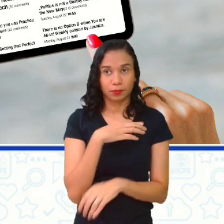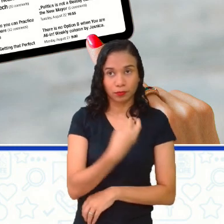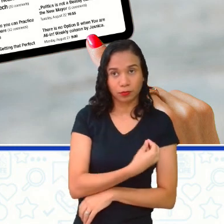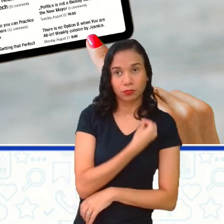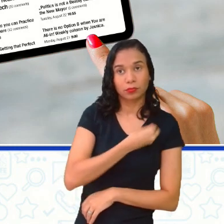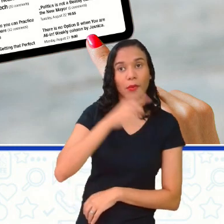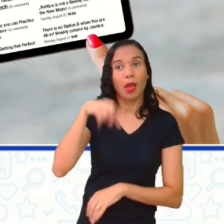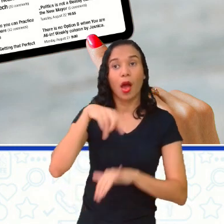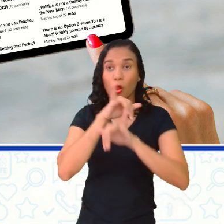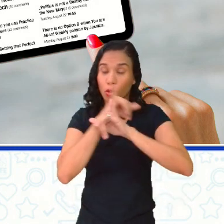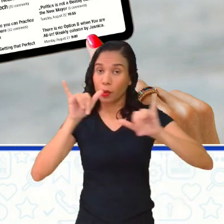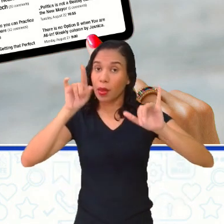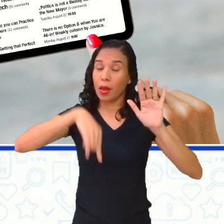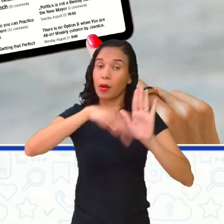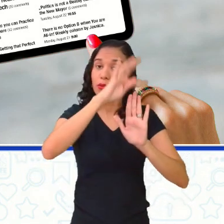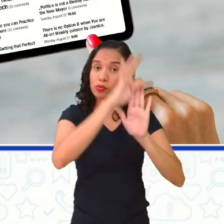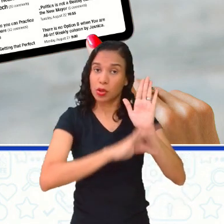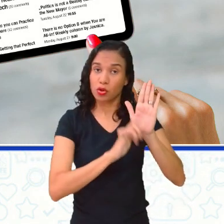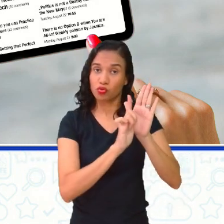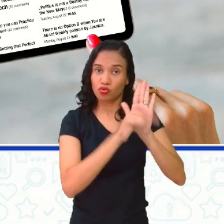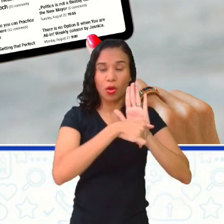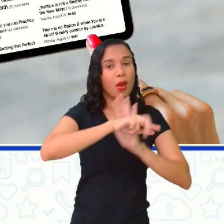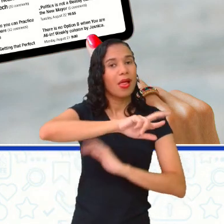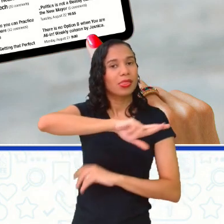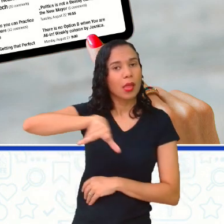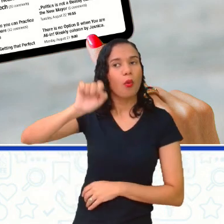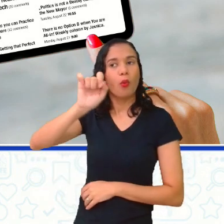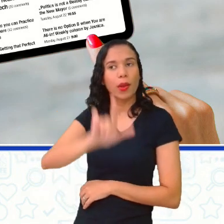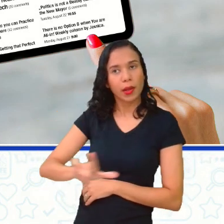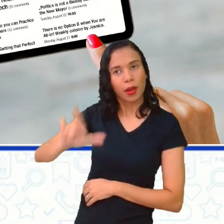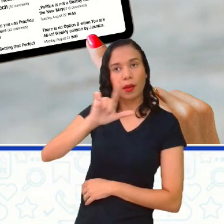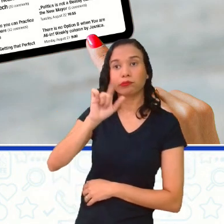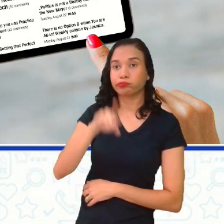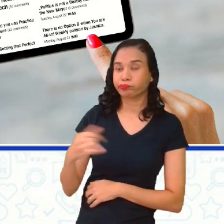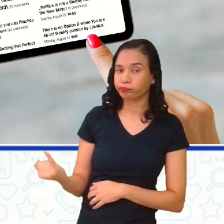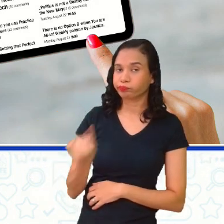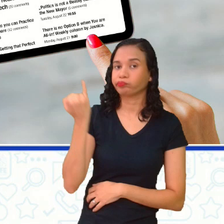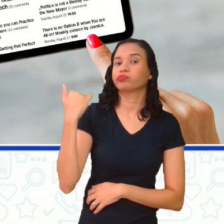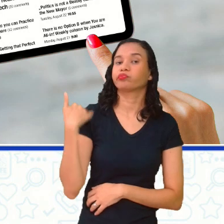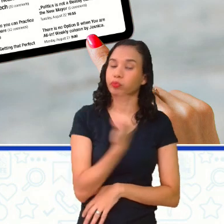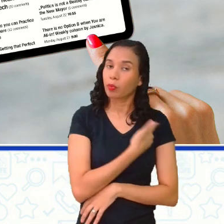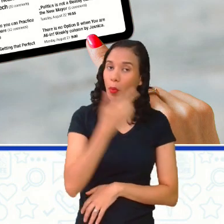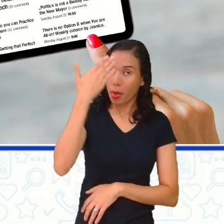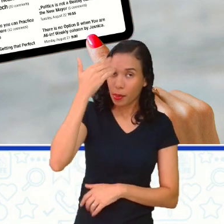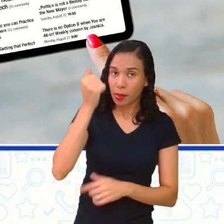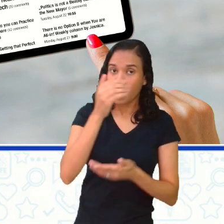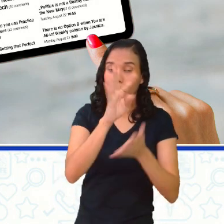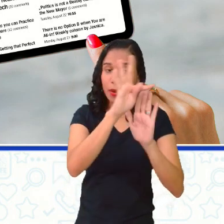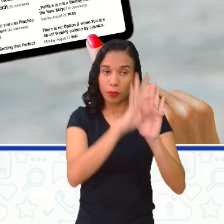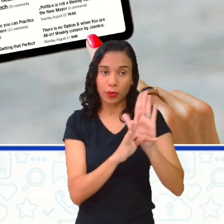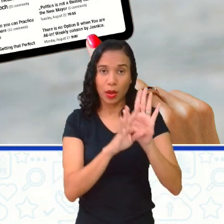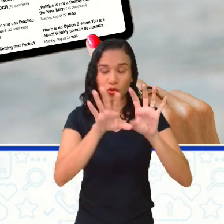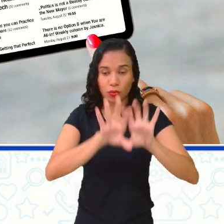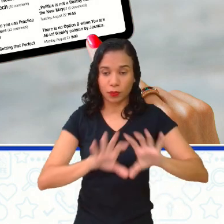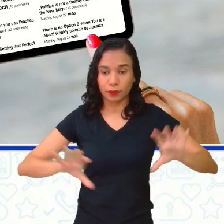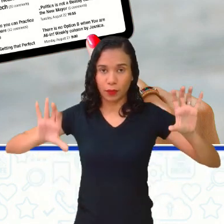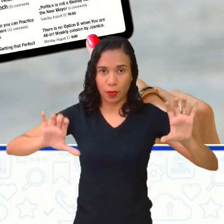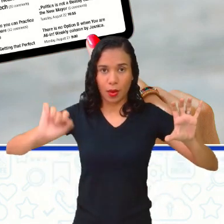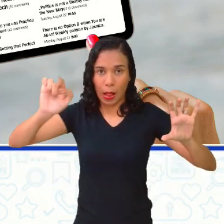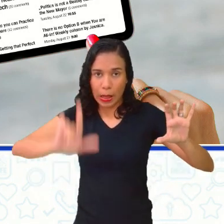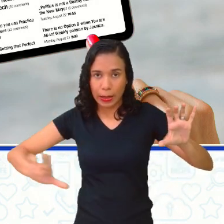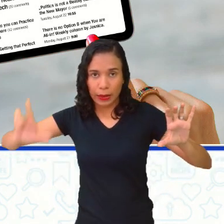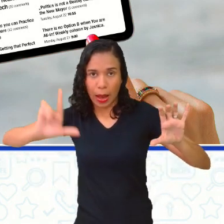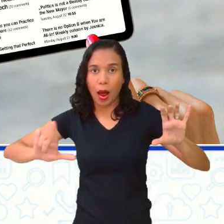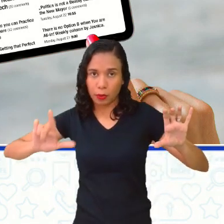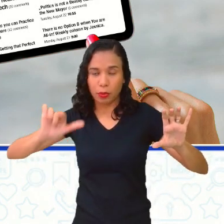a notícia é um gênero textual não literário, essa parte é importante. A gente sabe que os textos são divididos entre aqueles que são